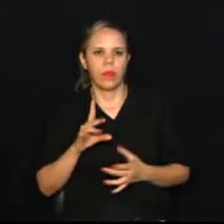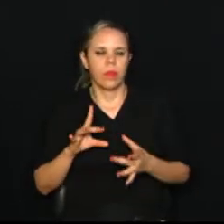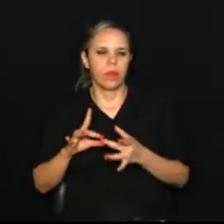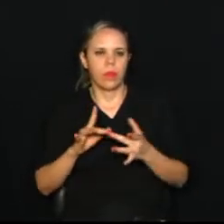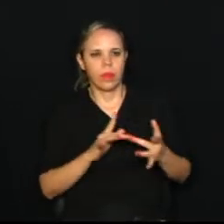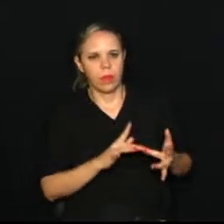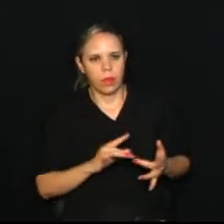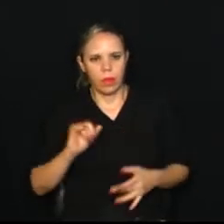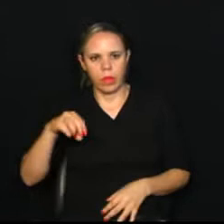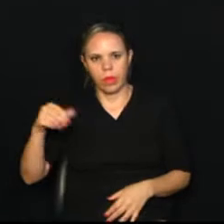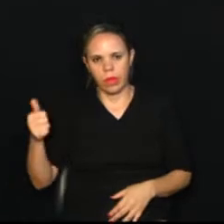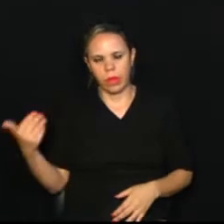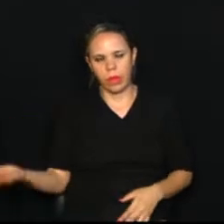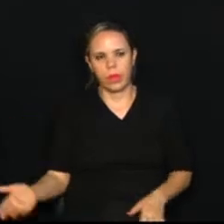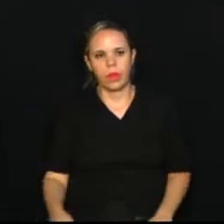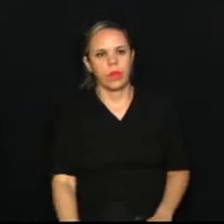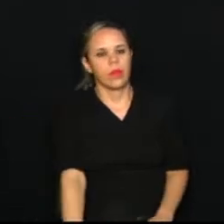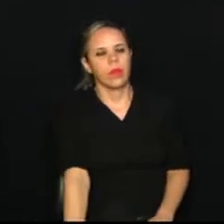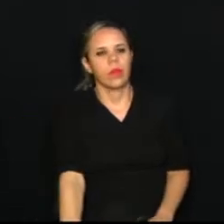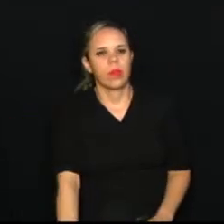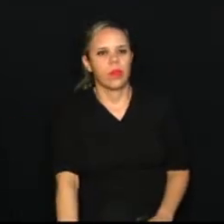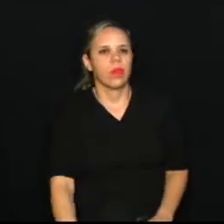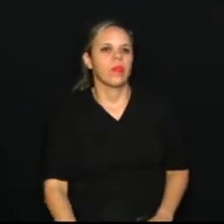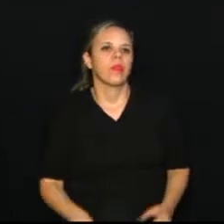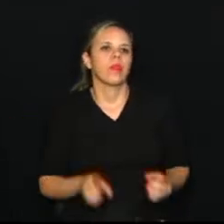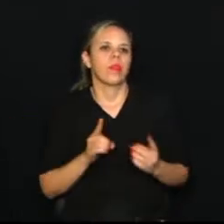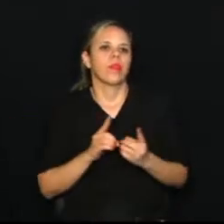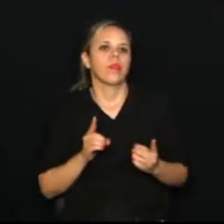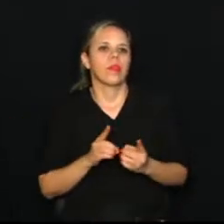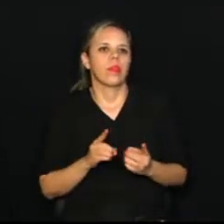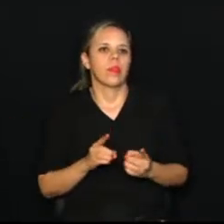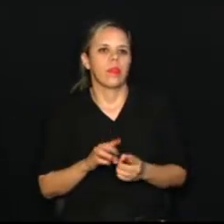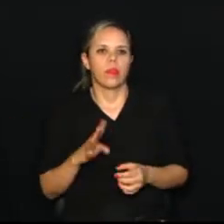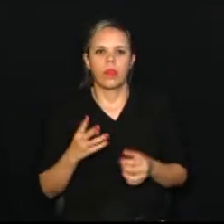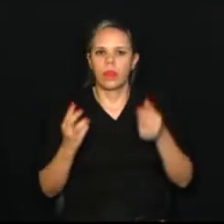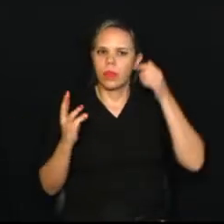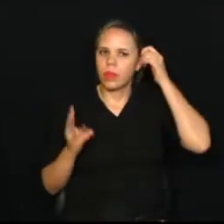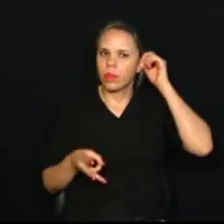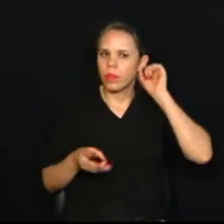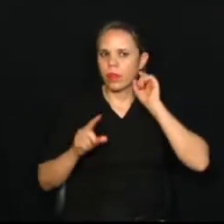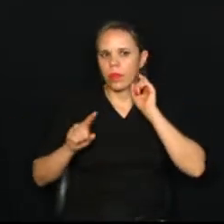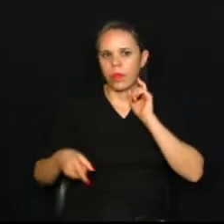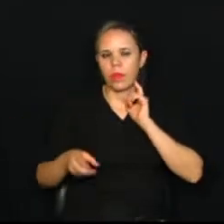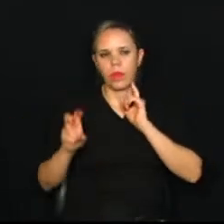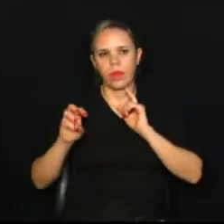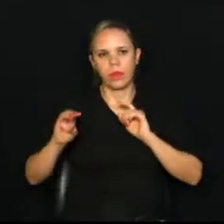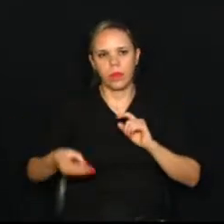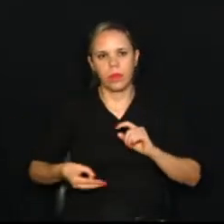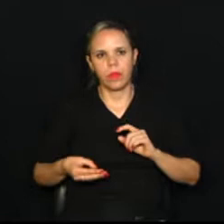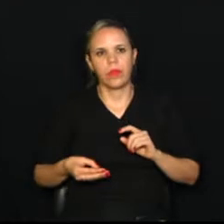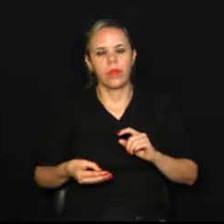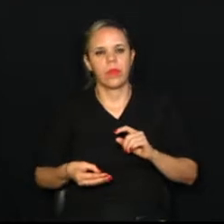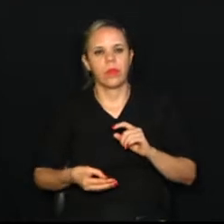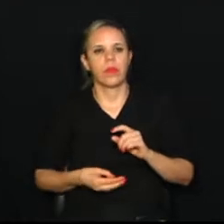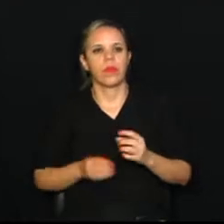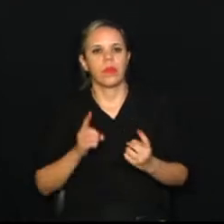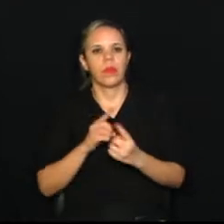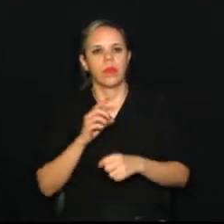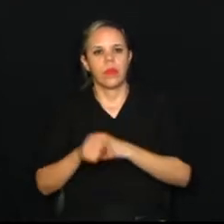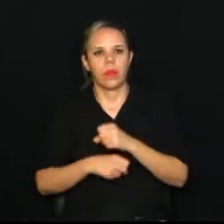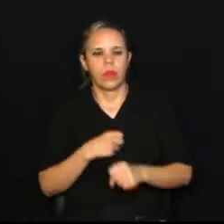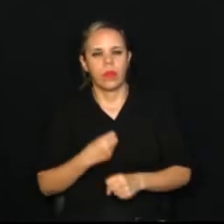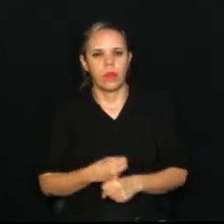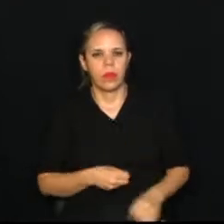vinculadas à IMA. Os atendimentos são cerca de 3,5 milhões de atendimentos por